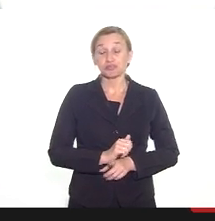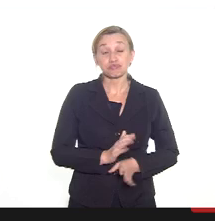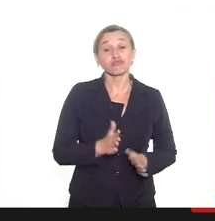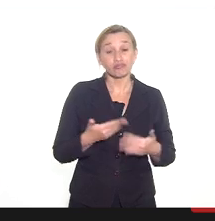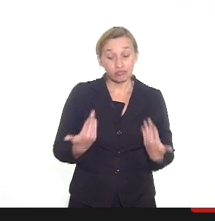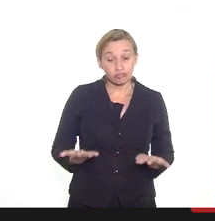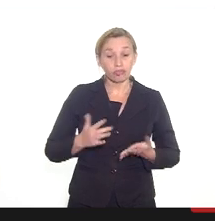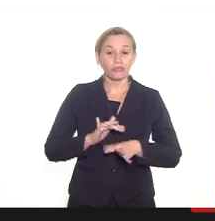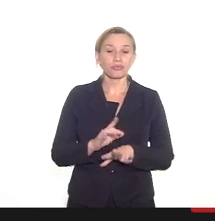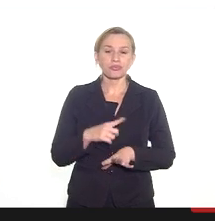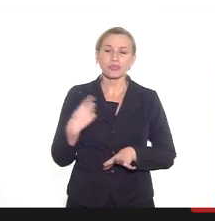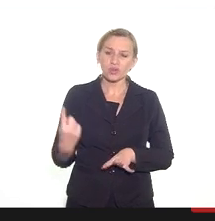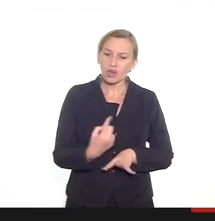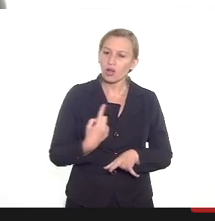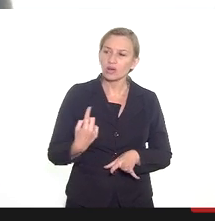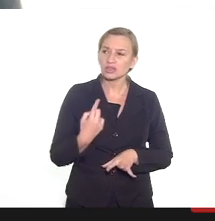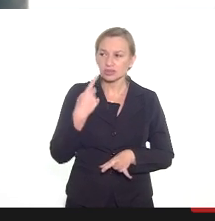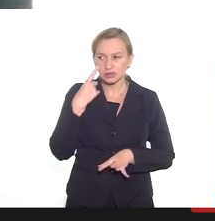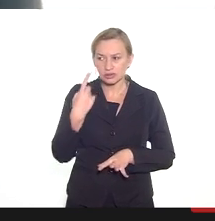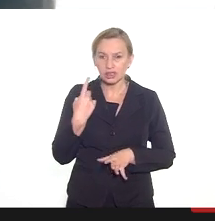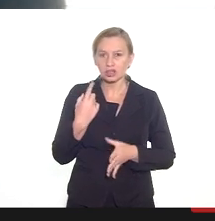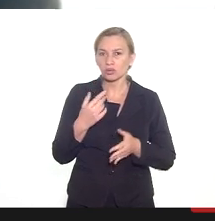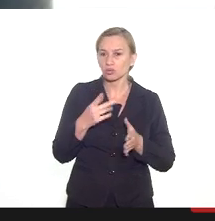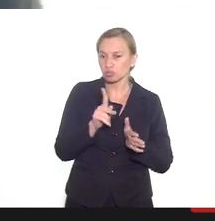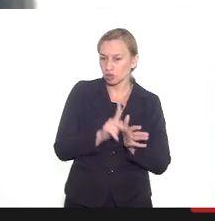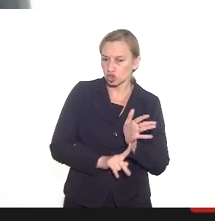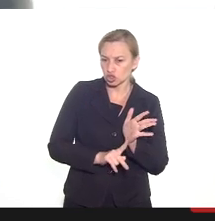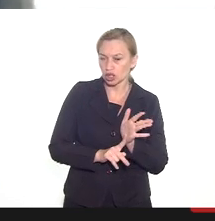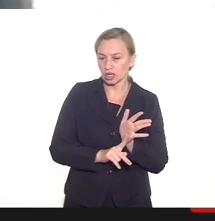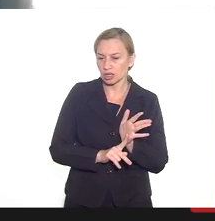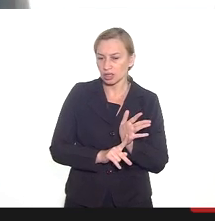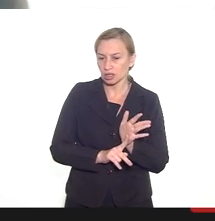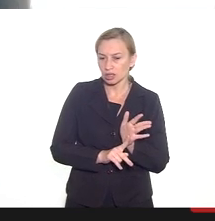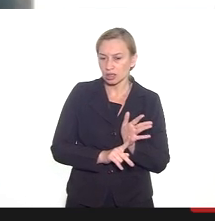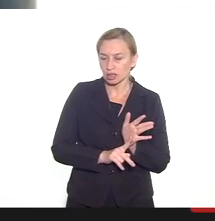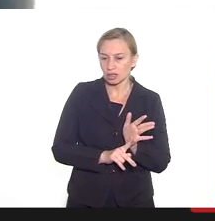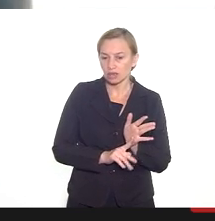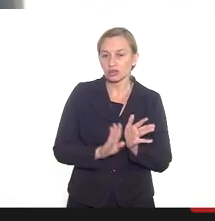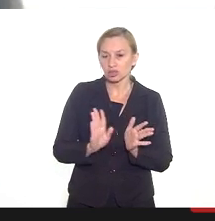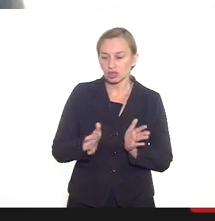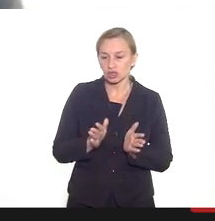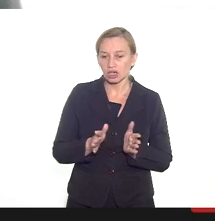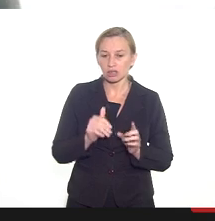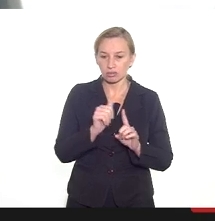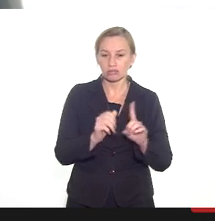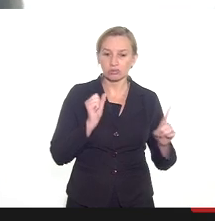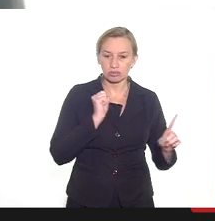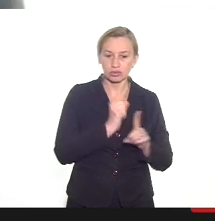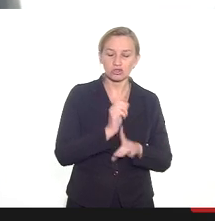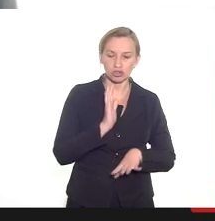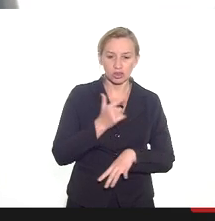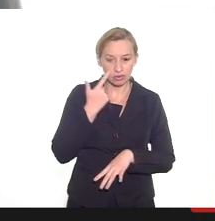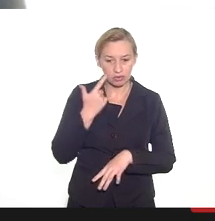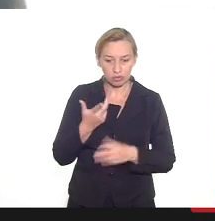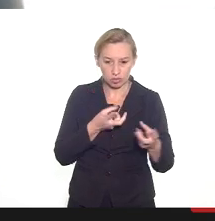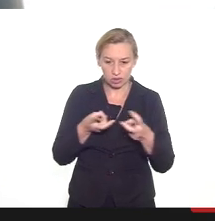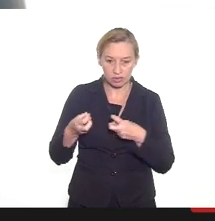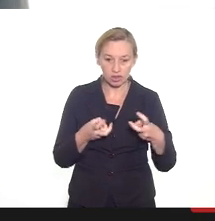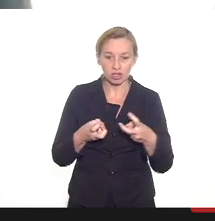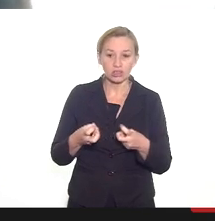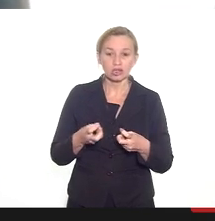Então, para a gente idealizar um projeto que hoje em dia a gente chama de GT Feminicídio, nós encomendamos